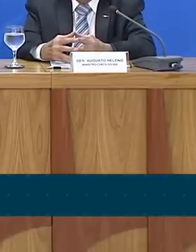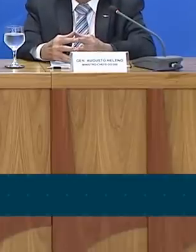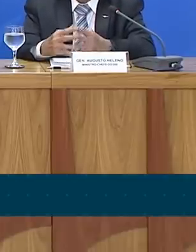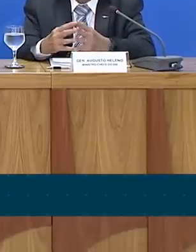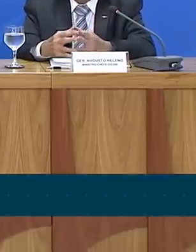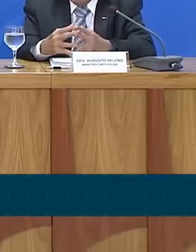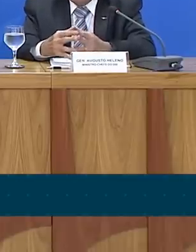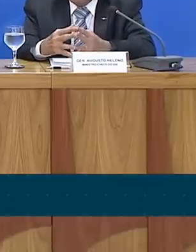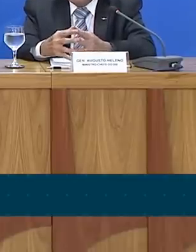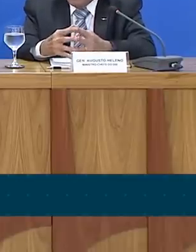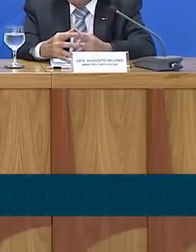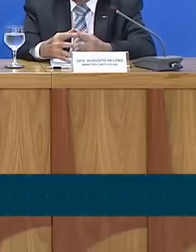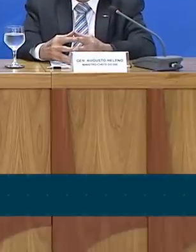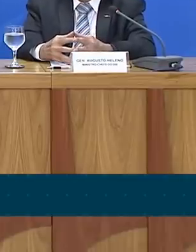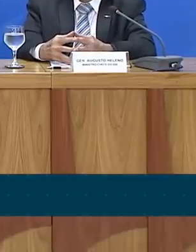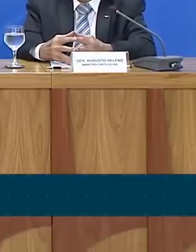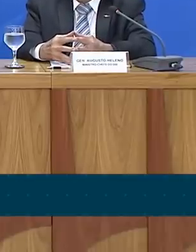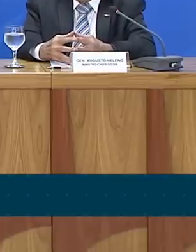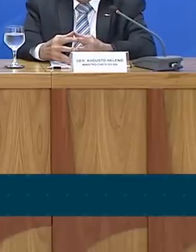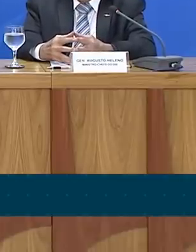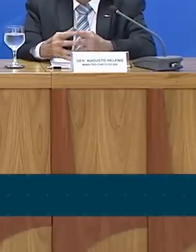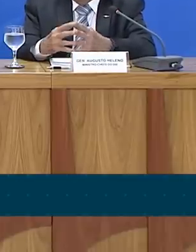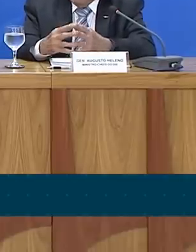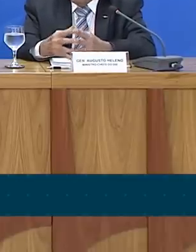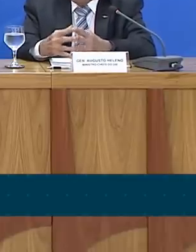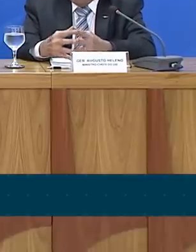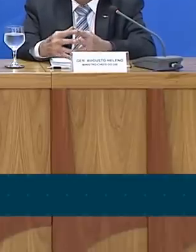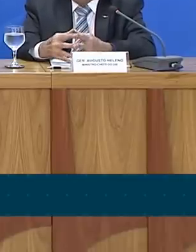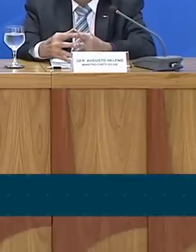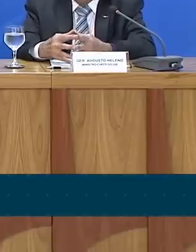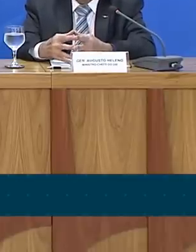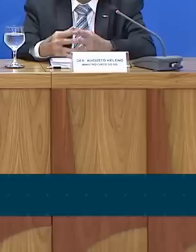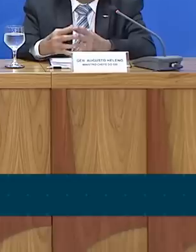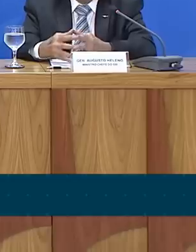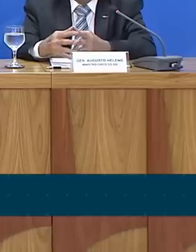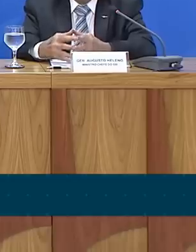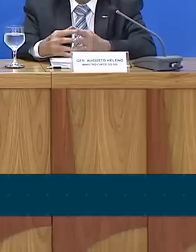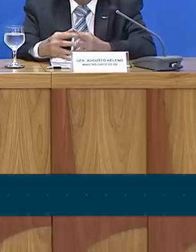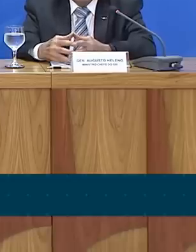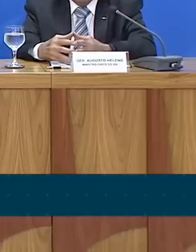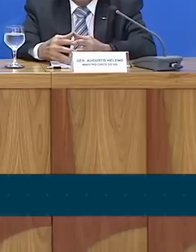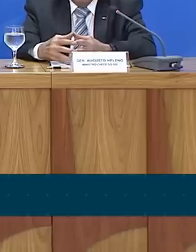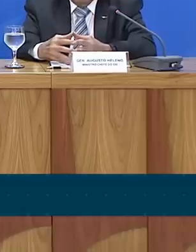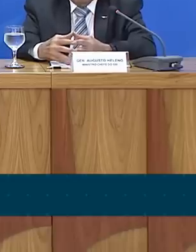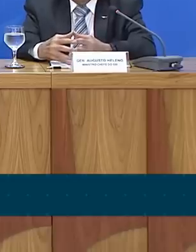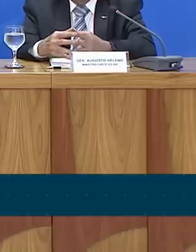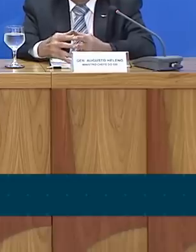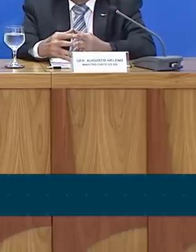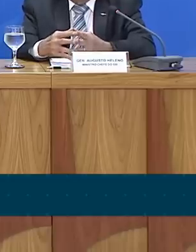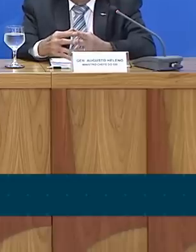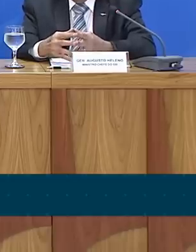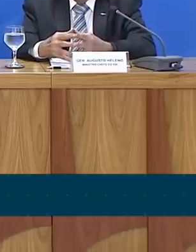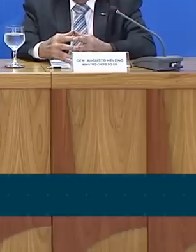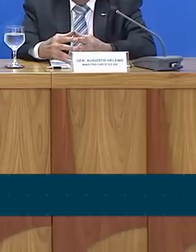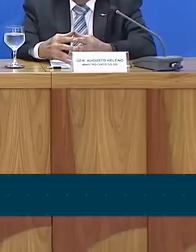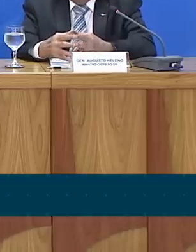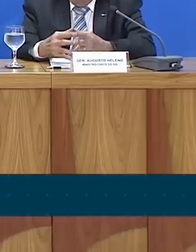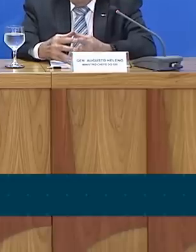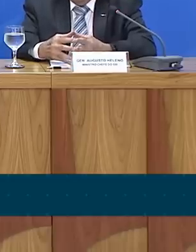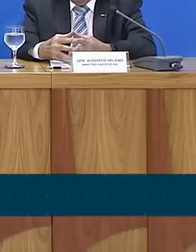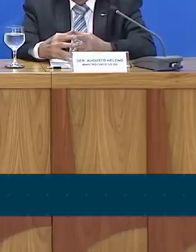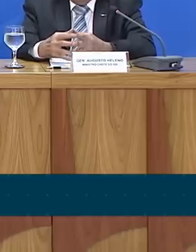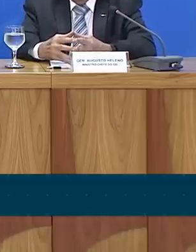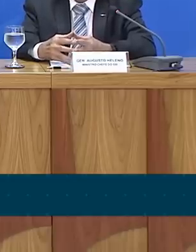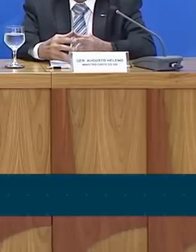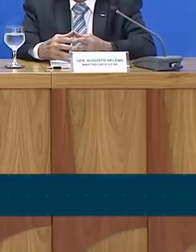coisas a realidade da amazônia então esses povos da floresta eles partem para o ilícito porque eles não têm um